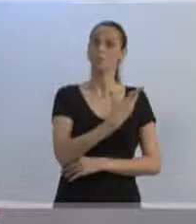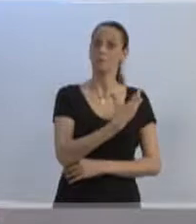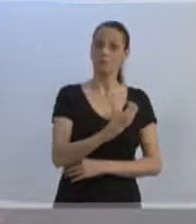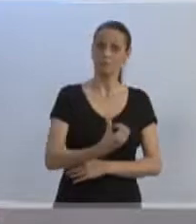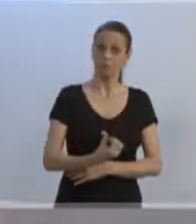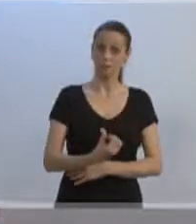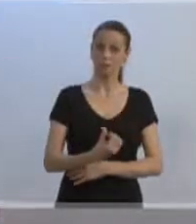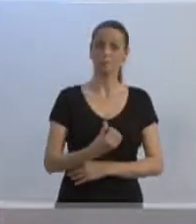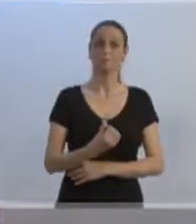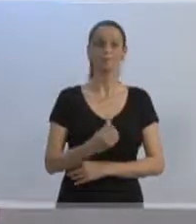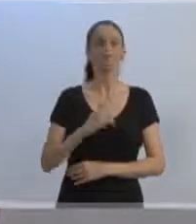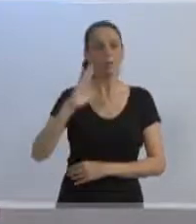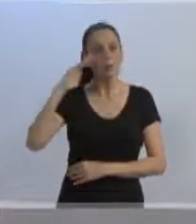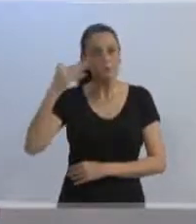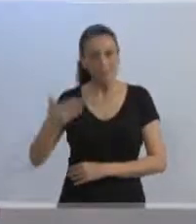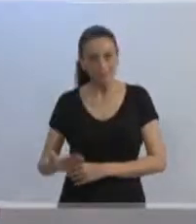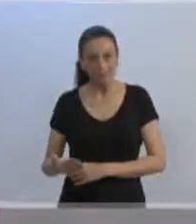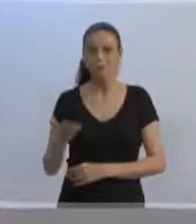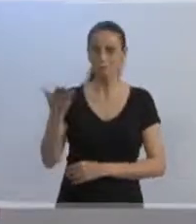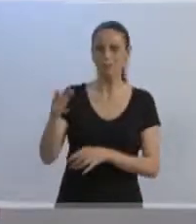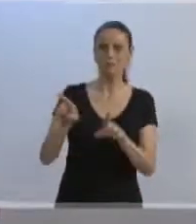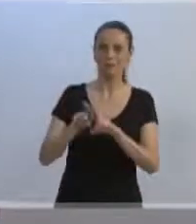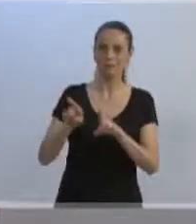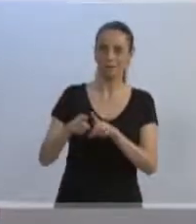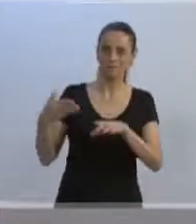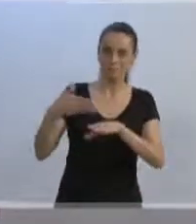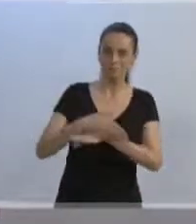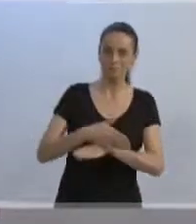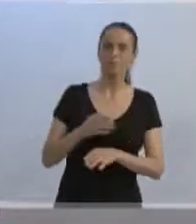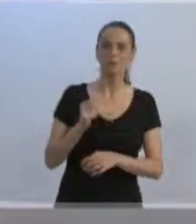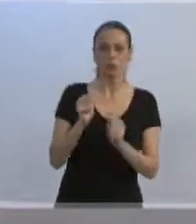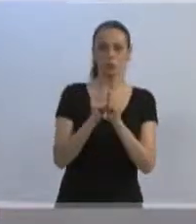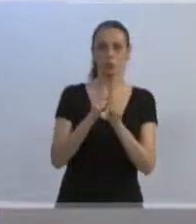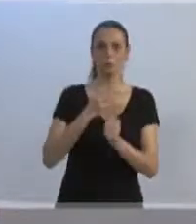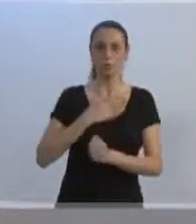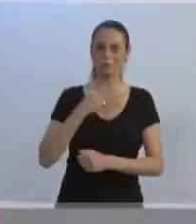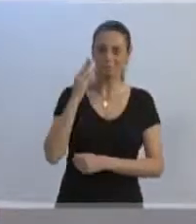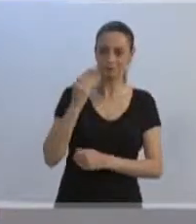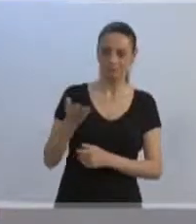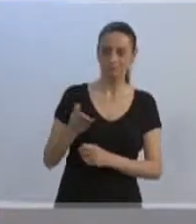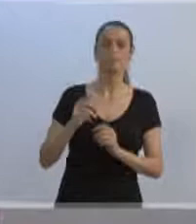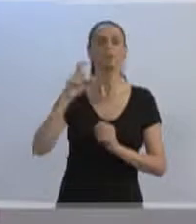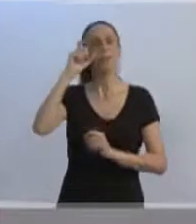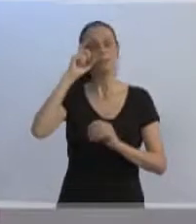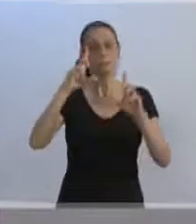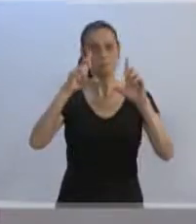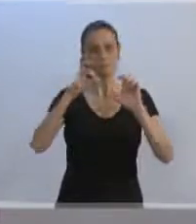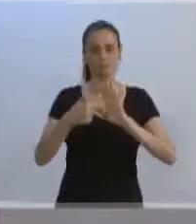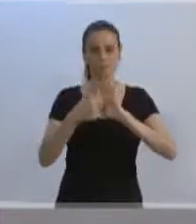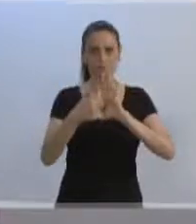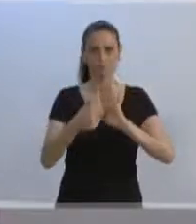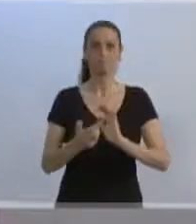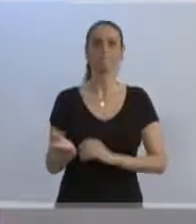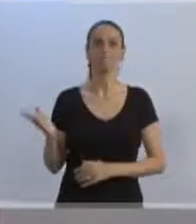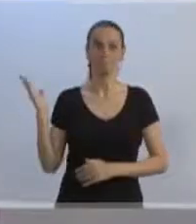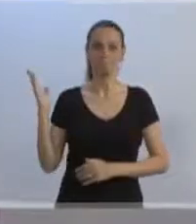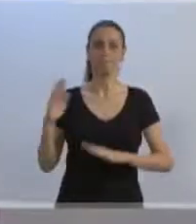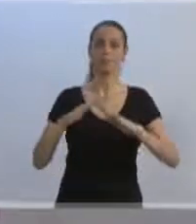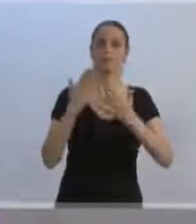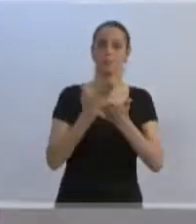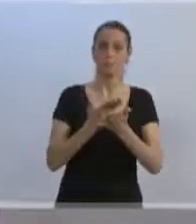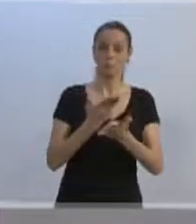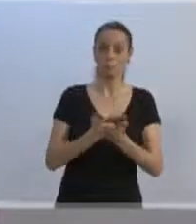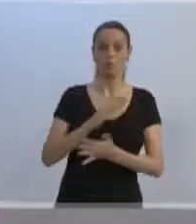ocorreu a homenagem na qual as três também esteve comigo na verdade isso aí pode colocar as fotos colégio estadual joão